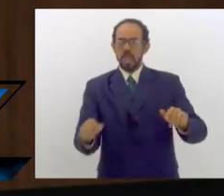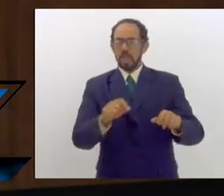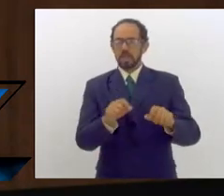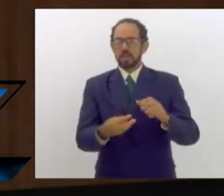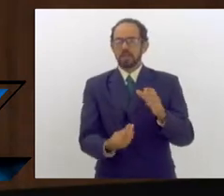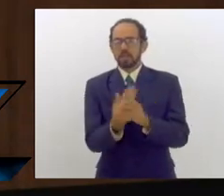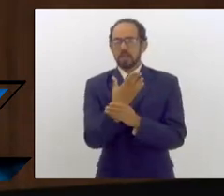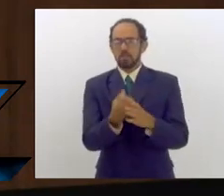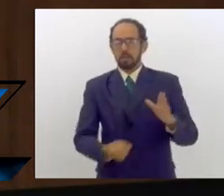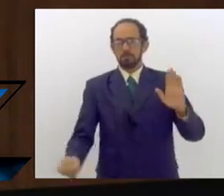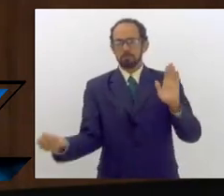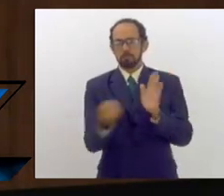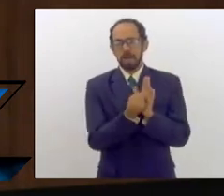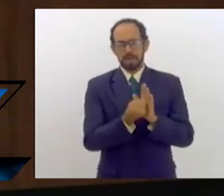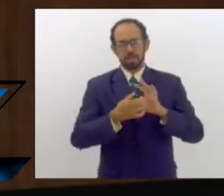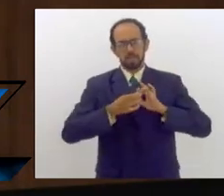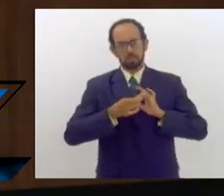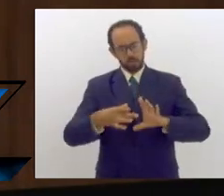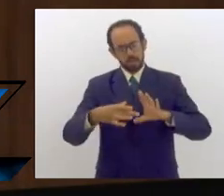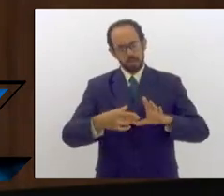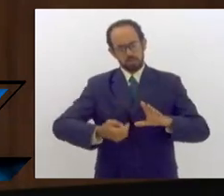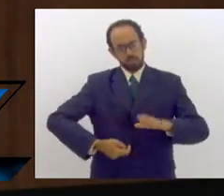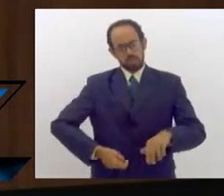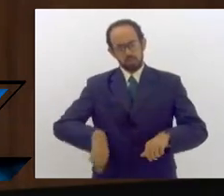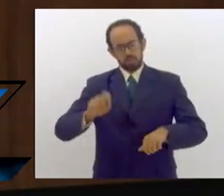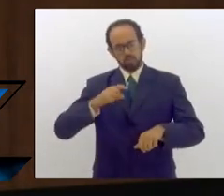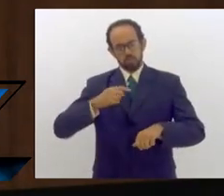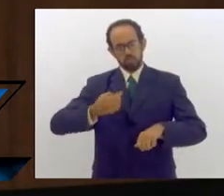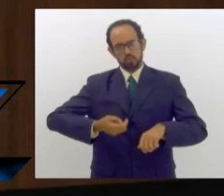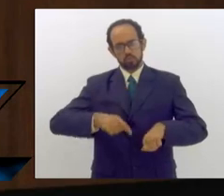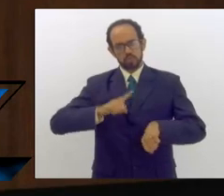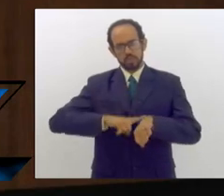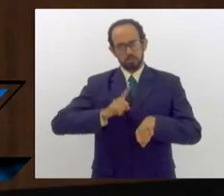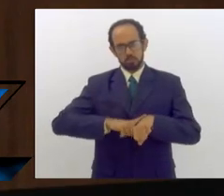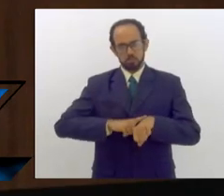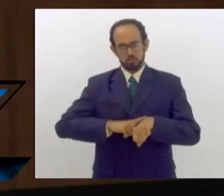tradição democrática recente que significa